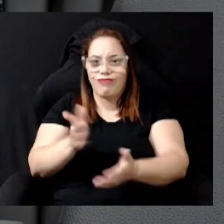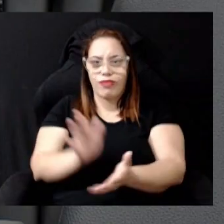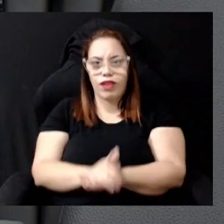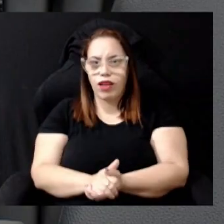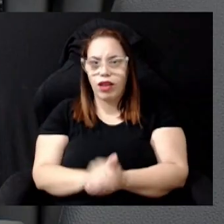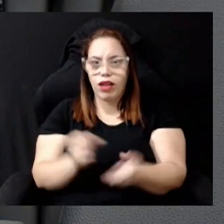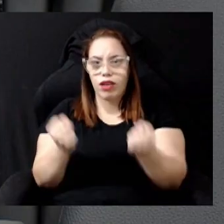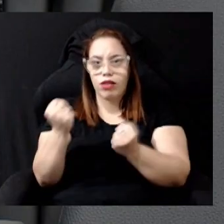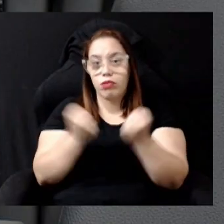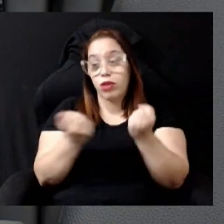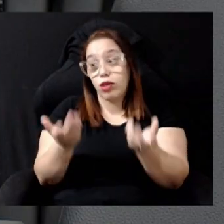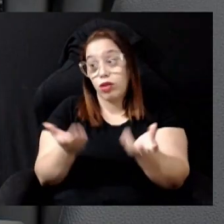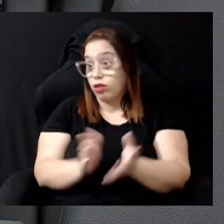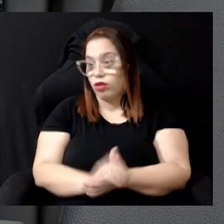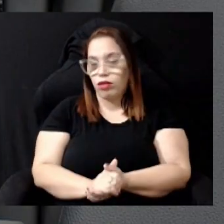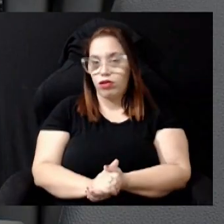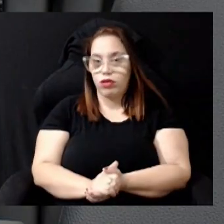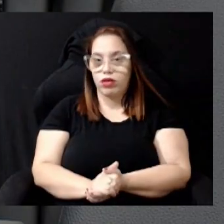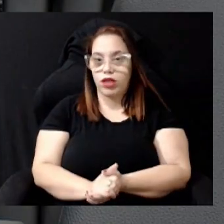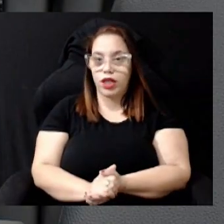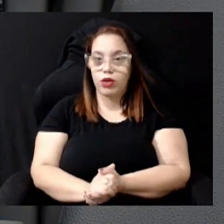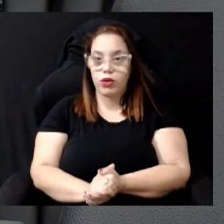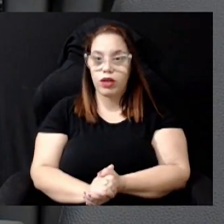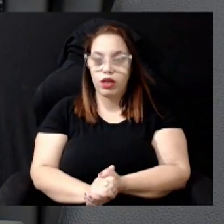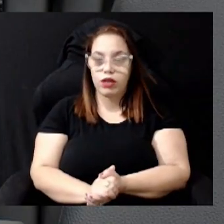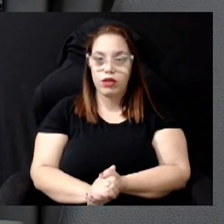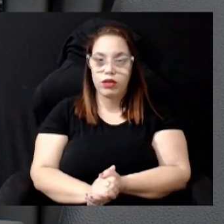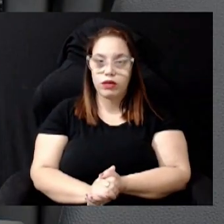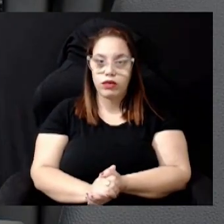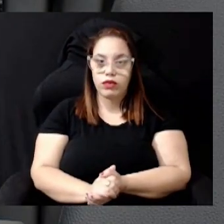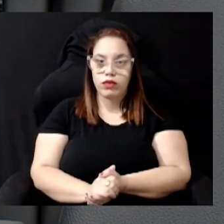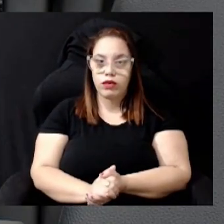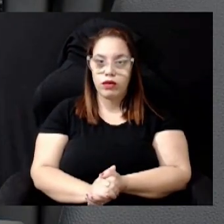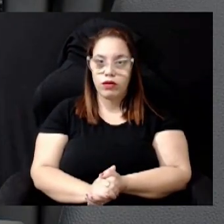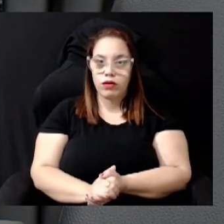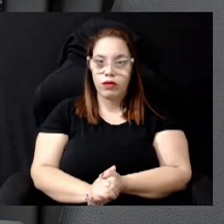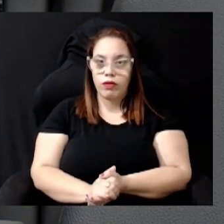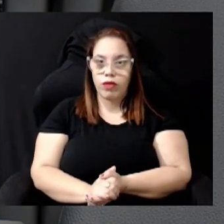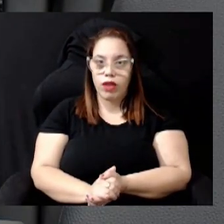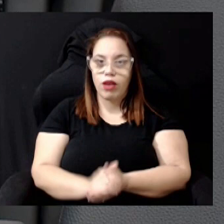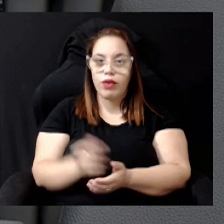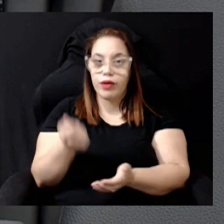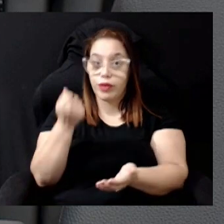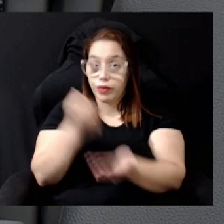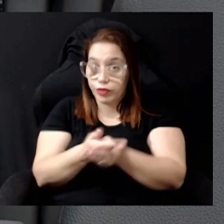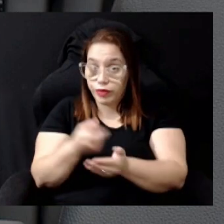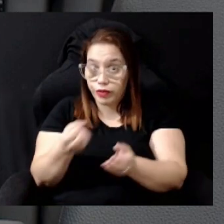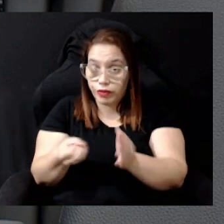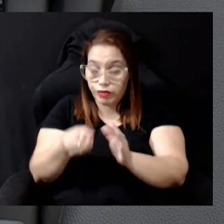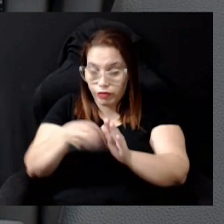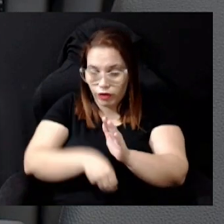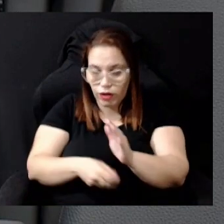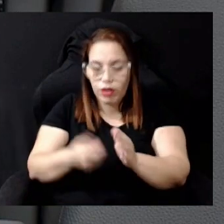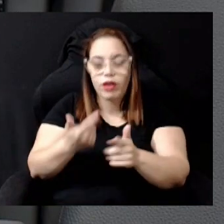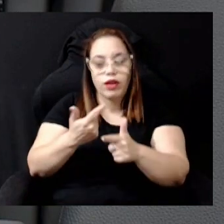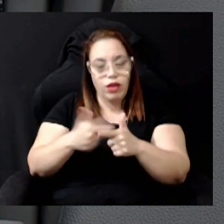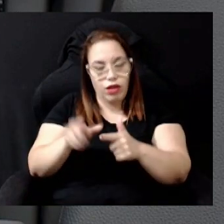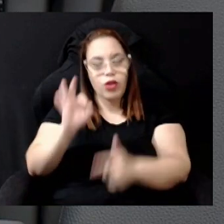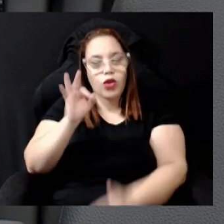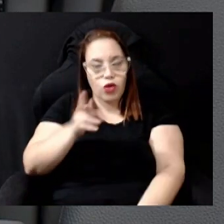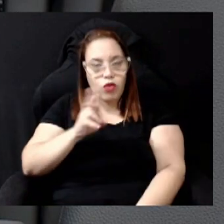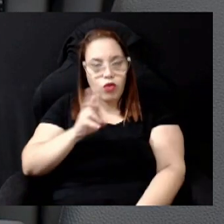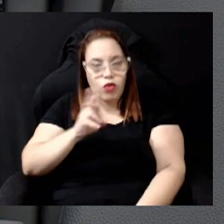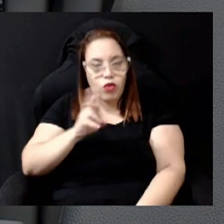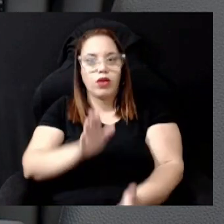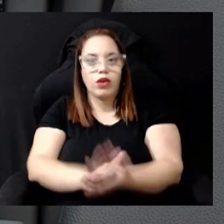pessoas, dos pedestres. Então, foi um investimento que resolveu esse problema. Outro investimento que a